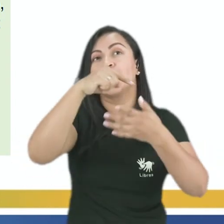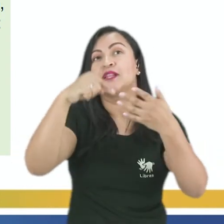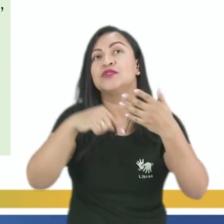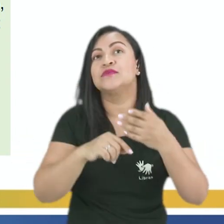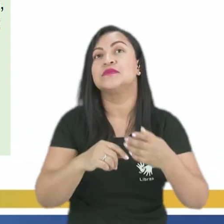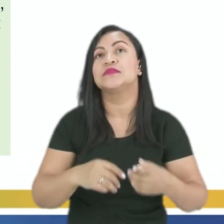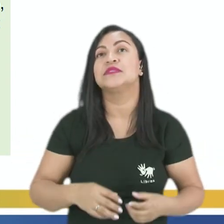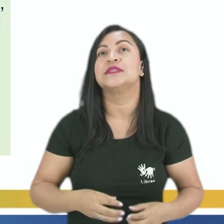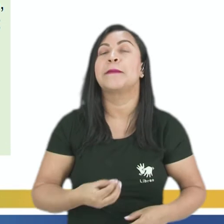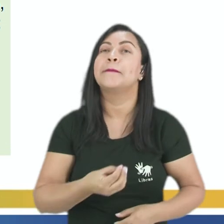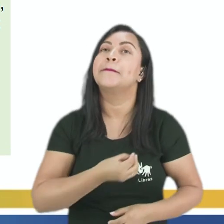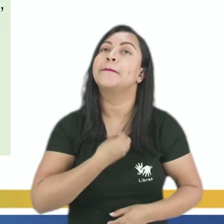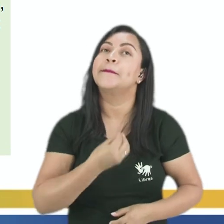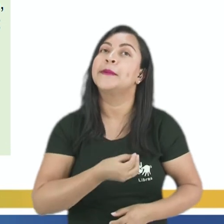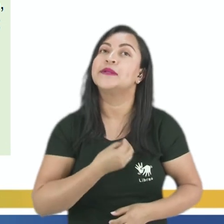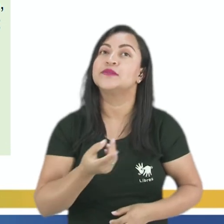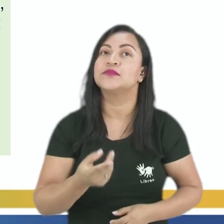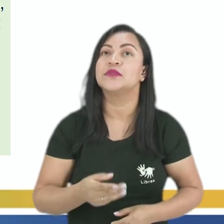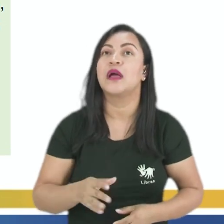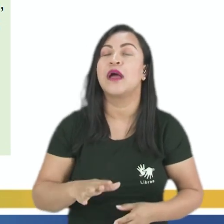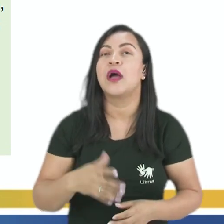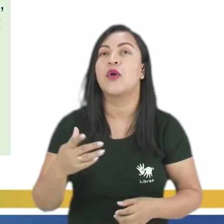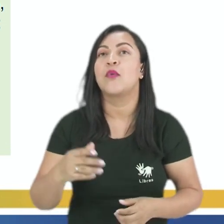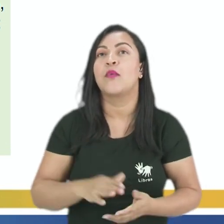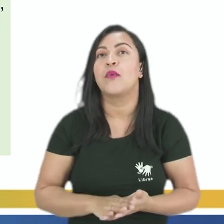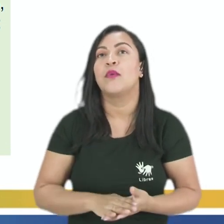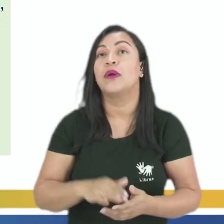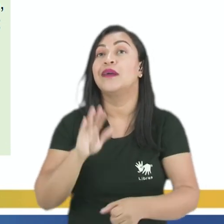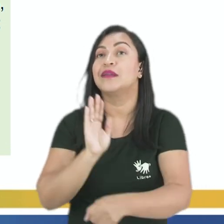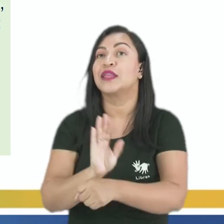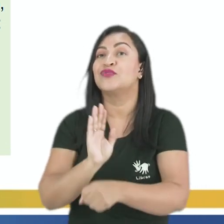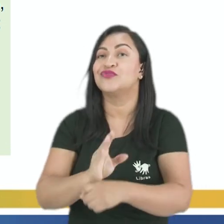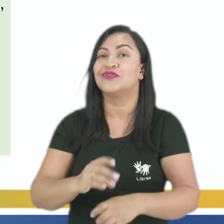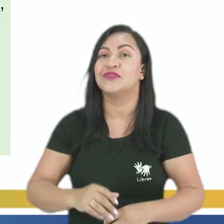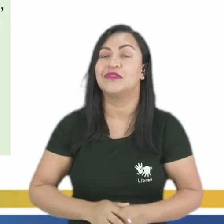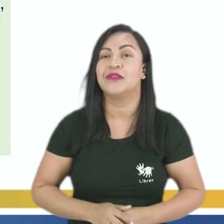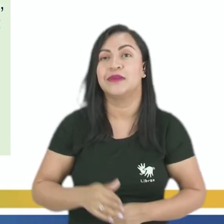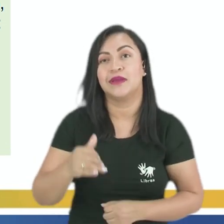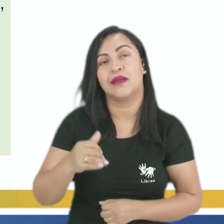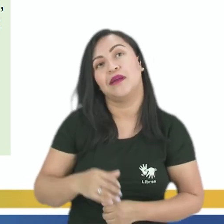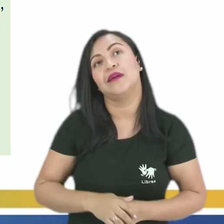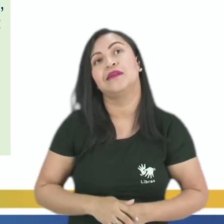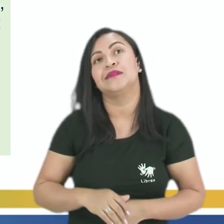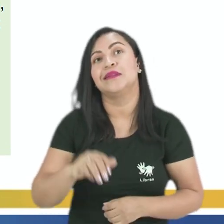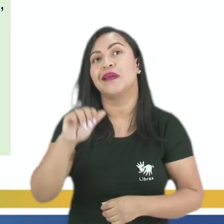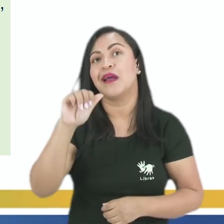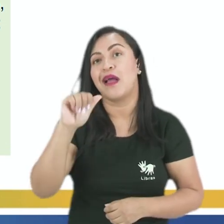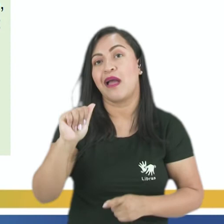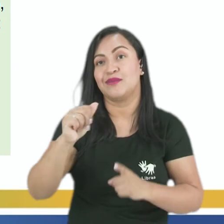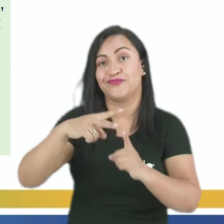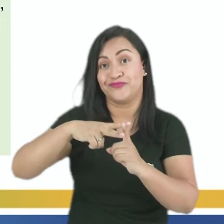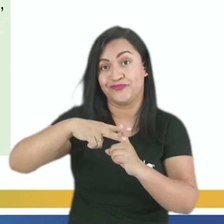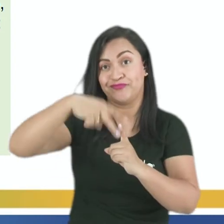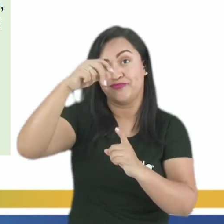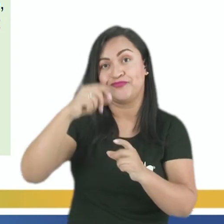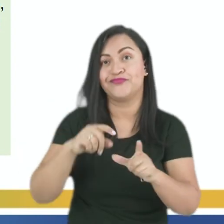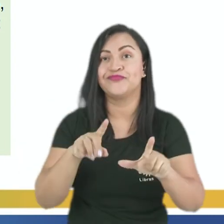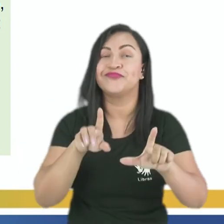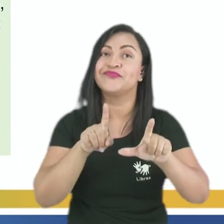encontradas em nosso cotidiano, a mais indicada para combater a acidez é Letra A,